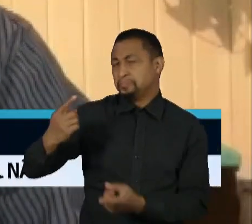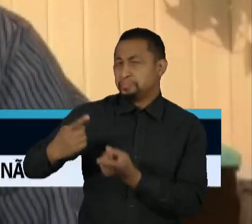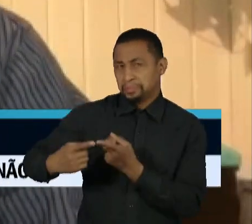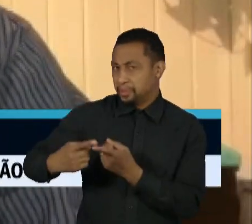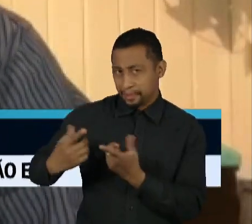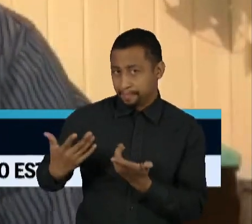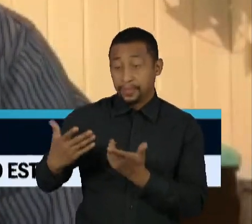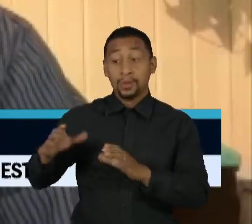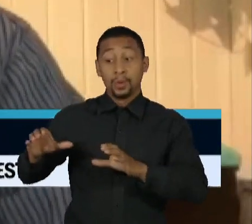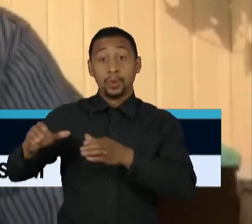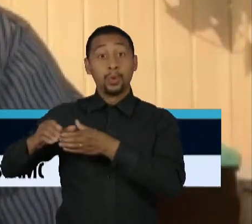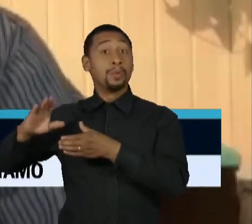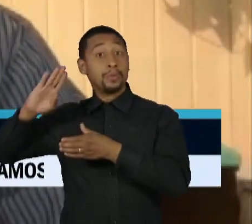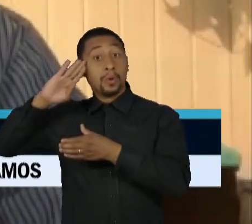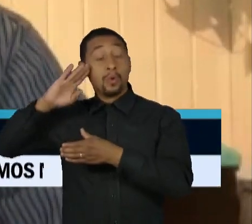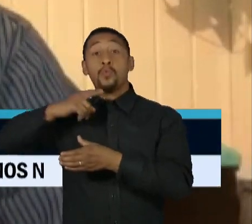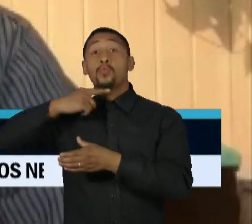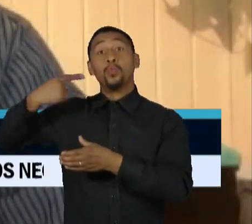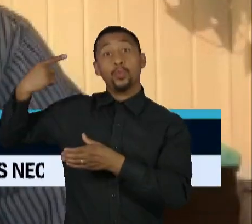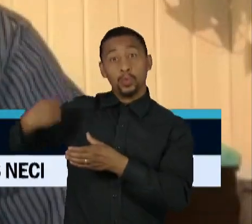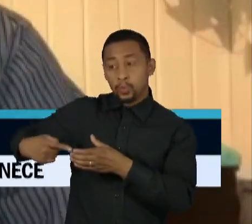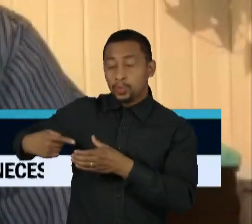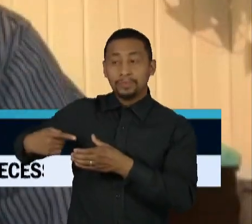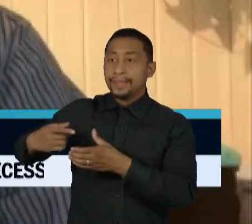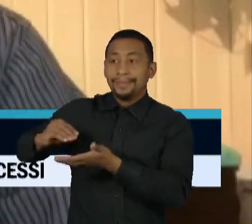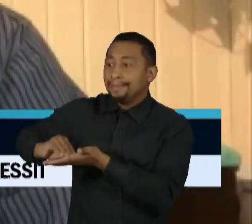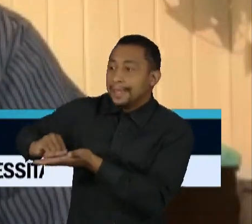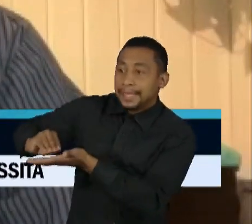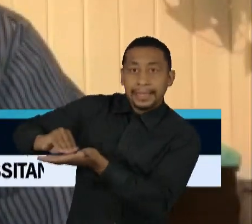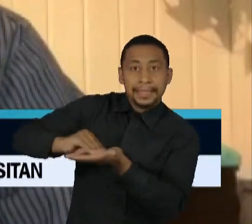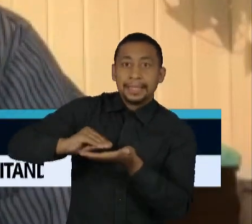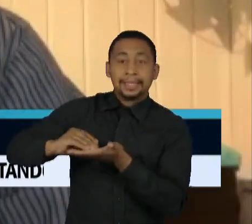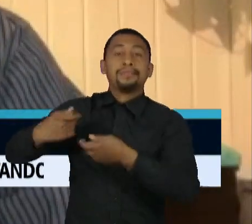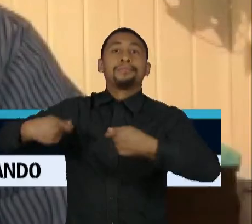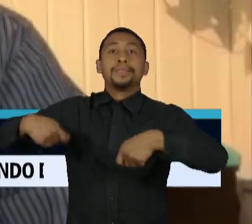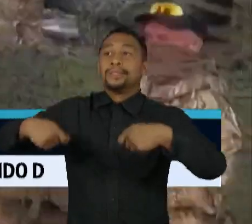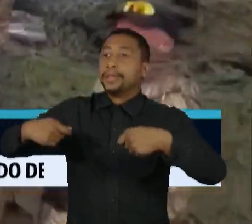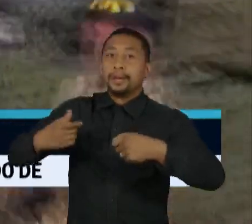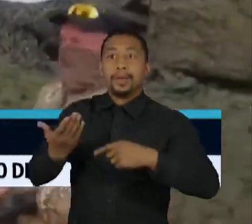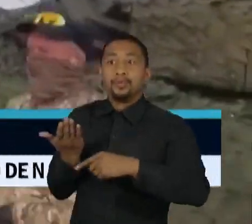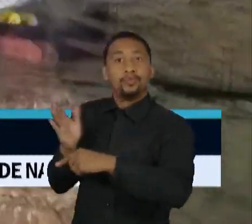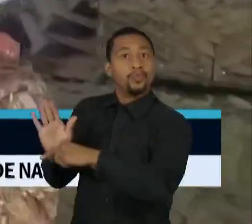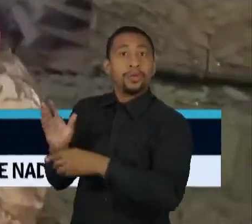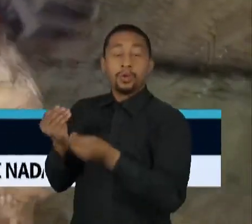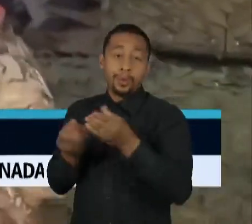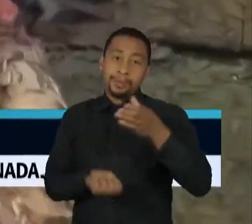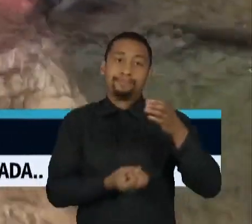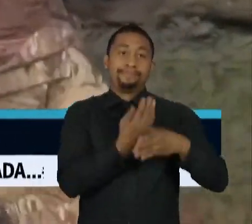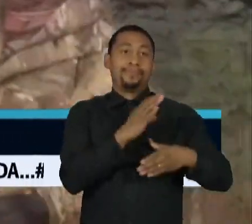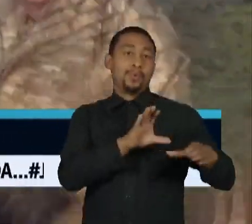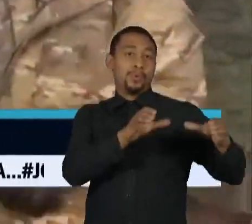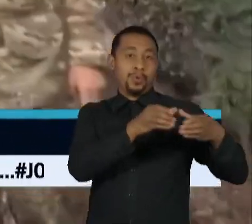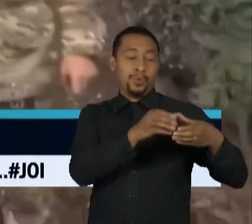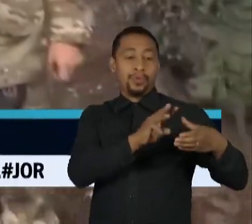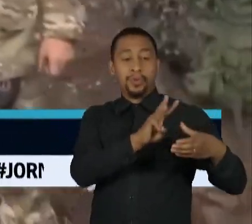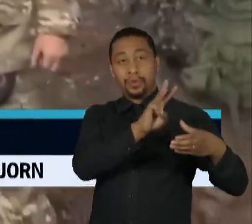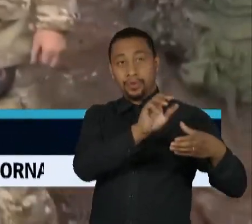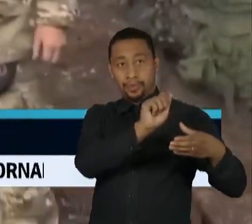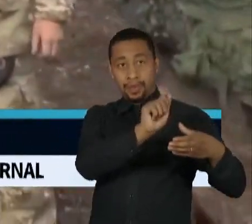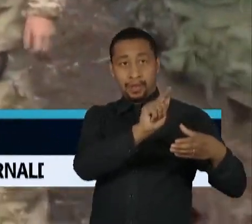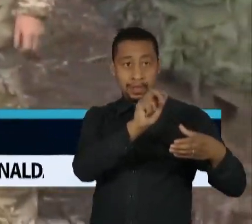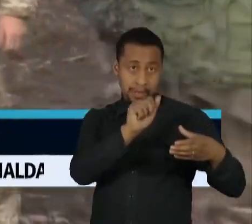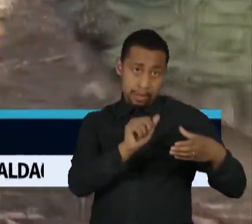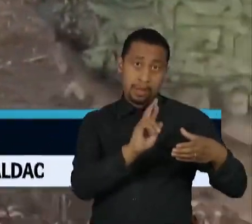crescente do exército russo, primeiro, de atuar no fronte, né? A Rússia havia acabado de